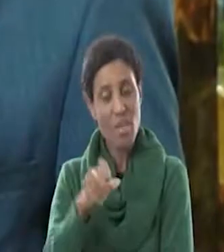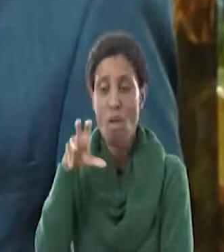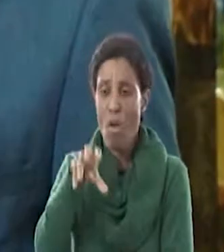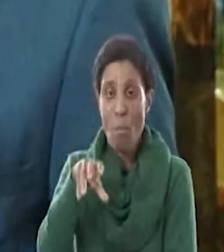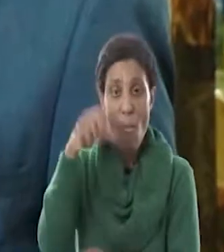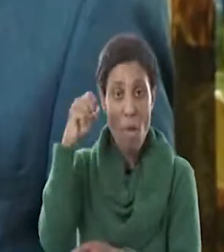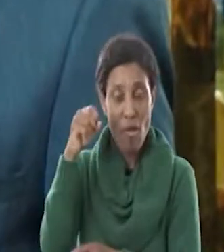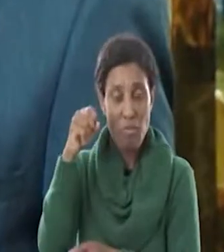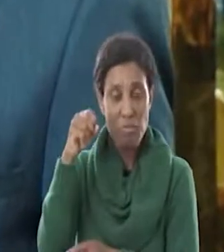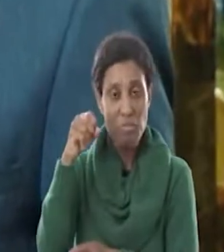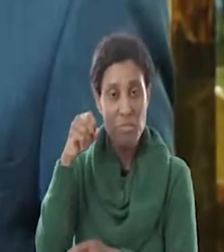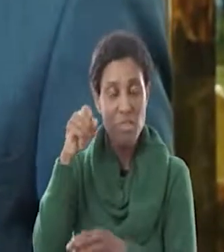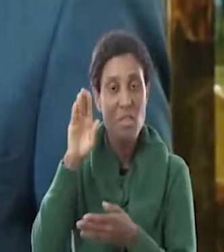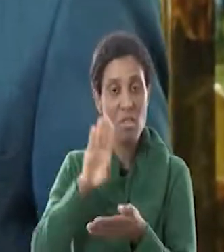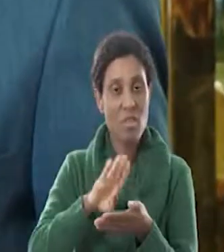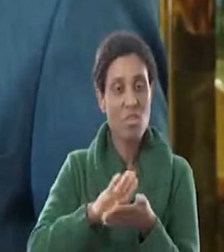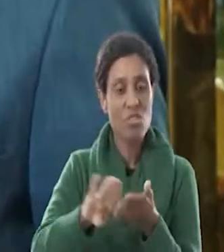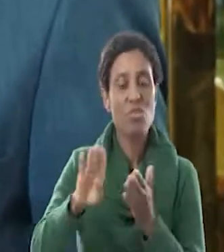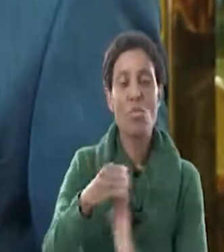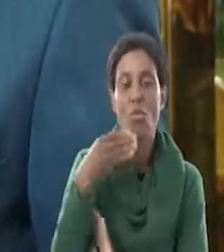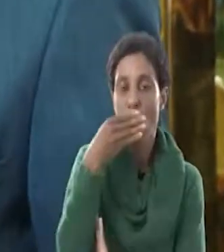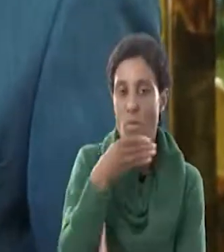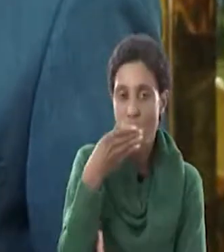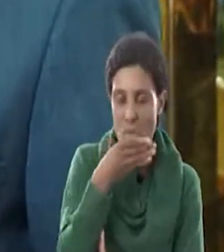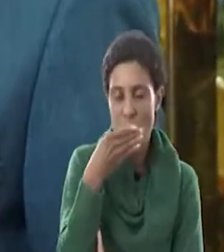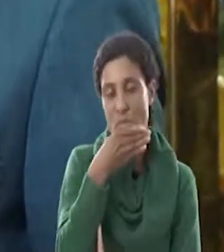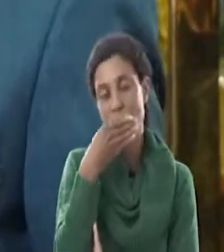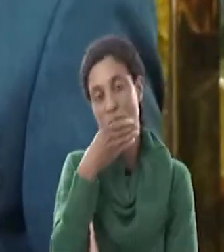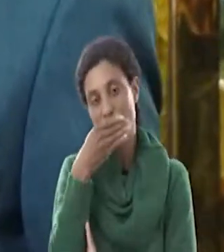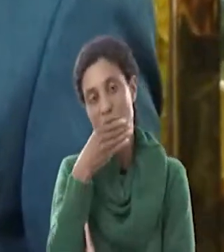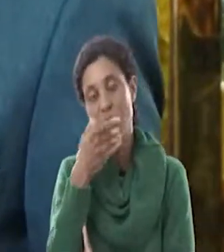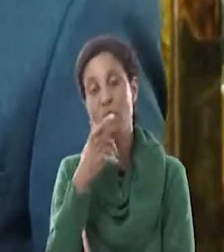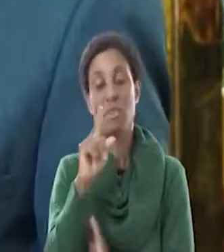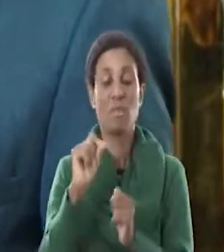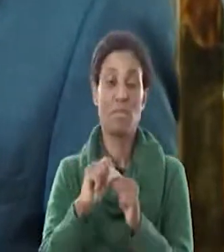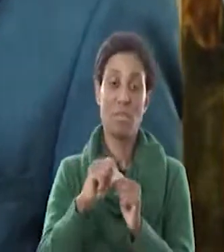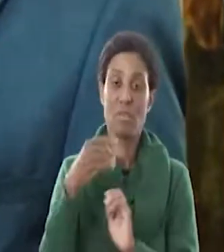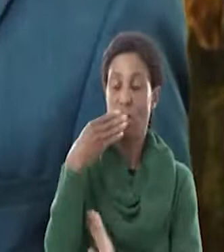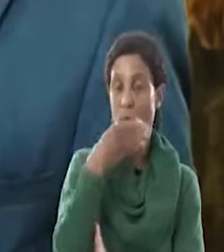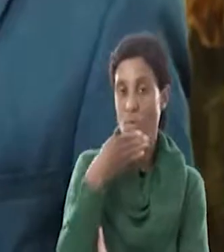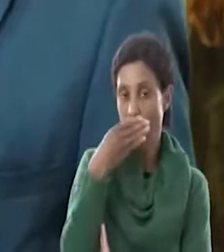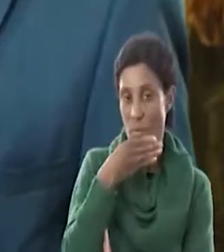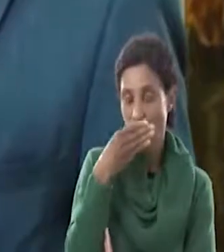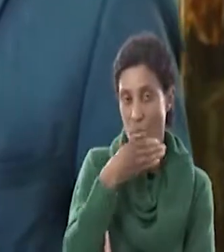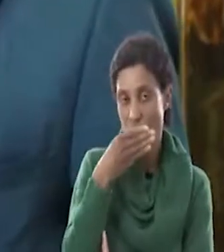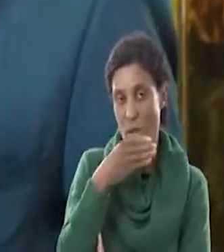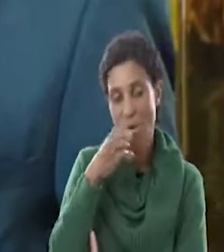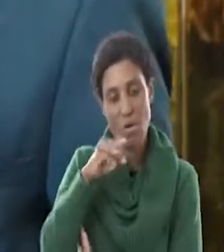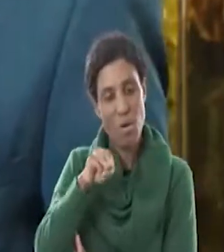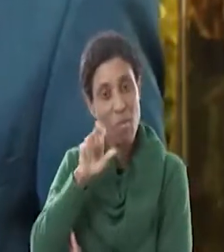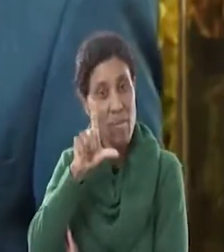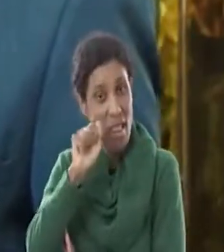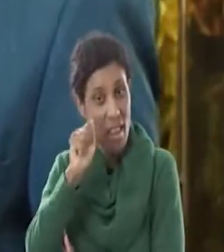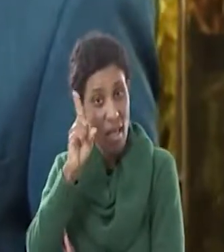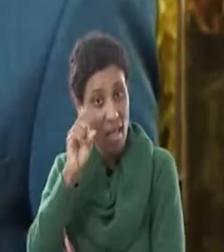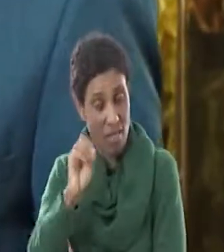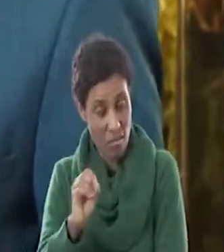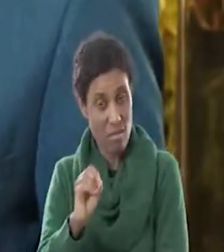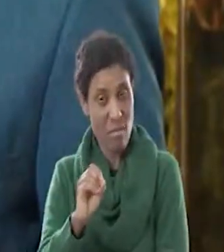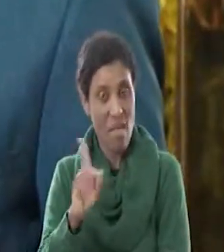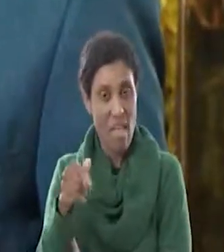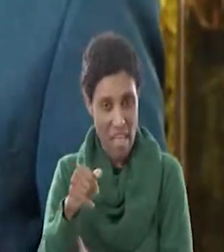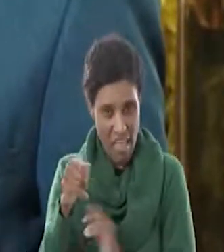tronco, suga a seiva e elimina a secreção doce que as abelhas utilizam para fazer esse mel, chama mel de melato